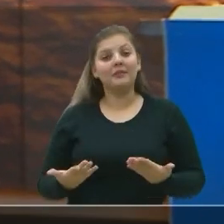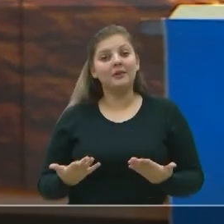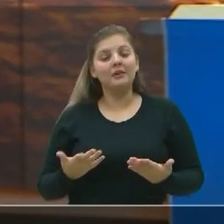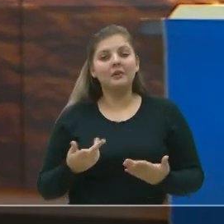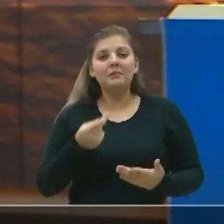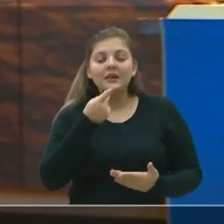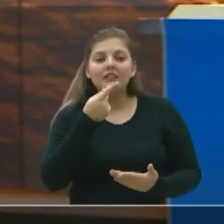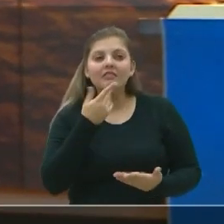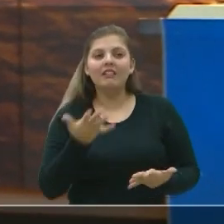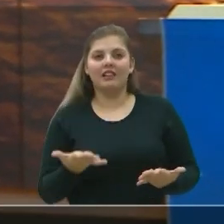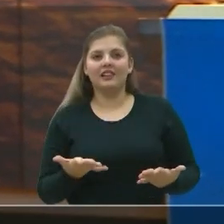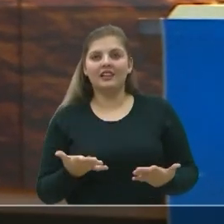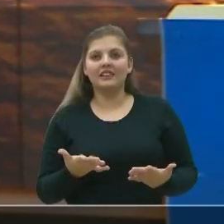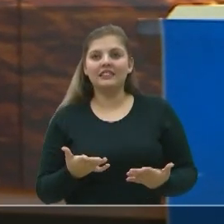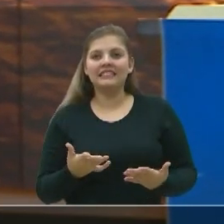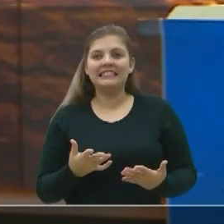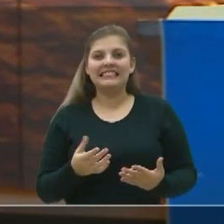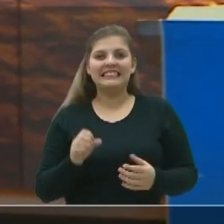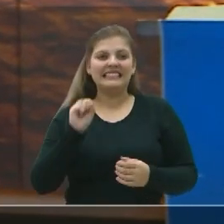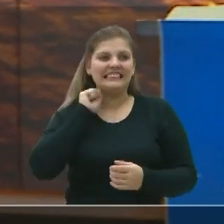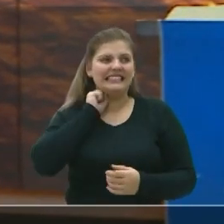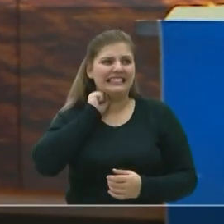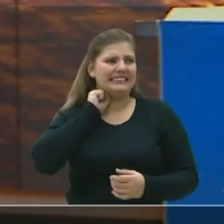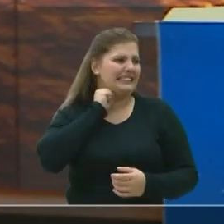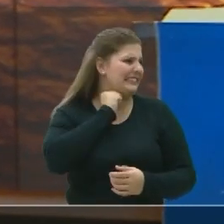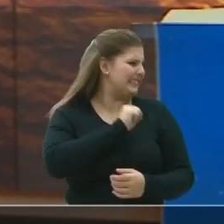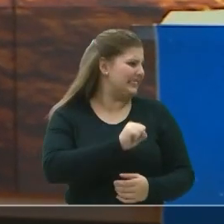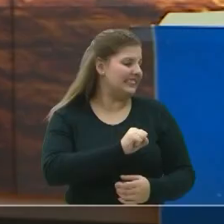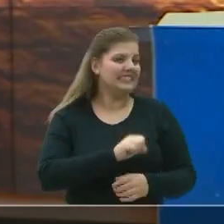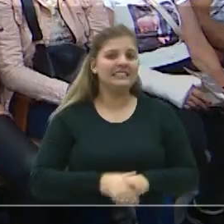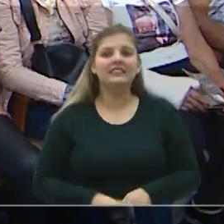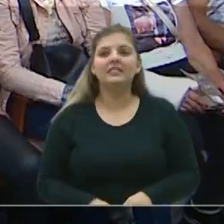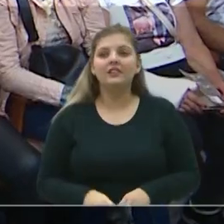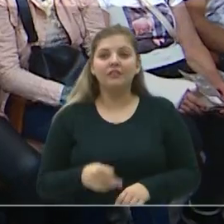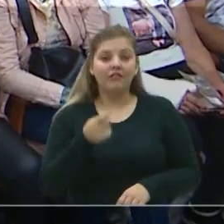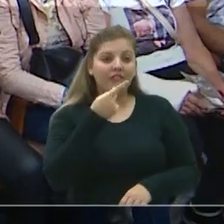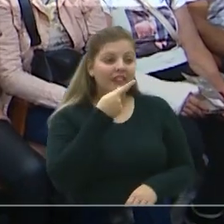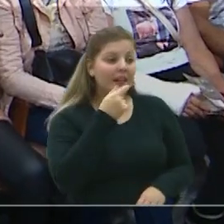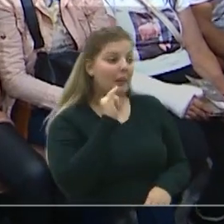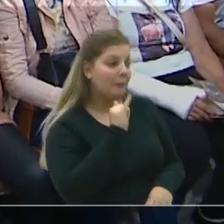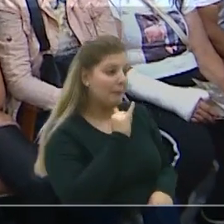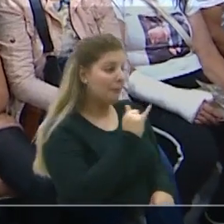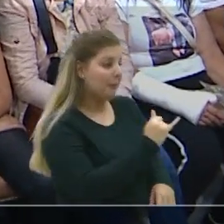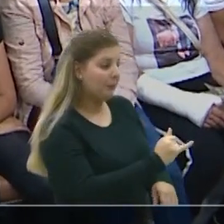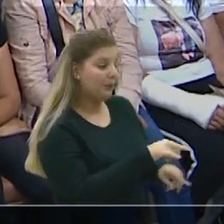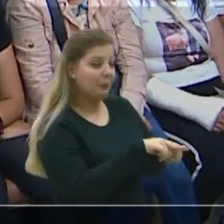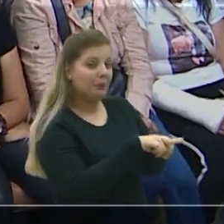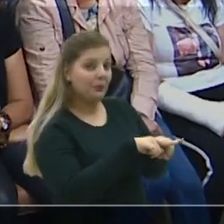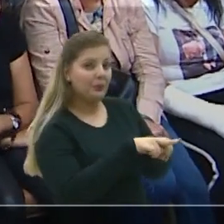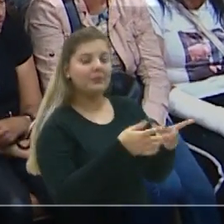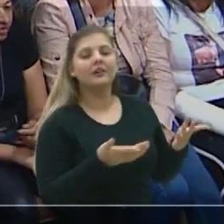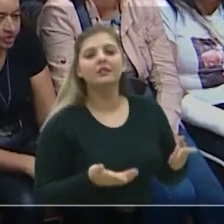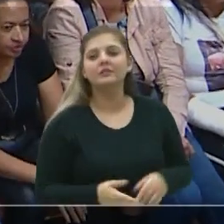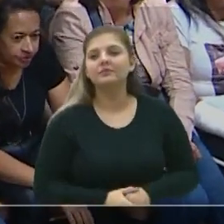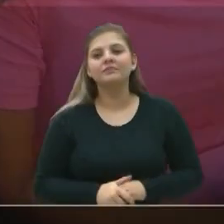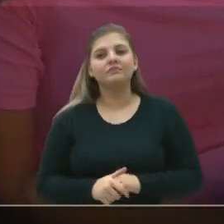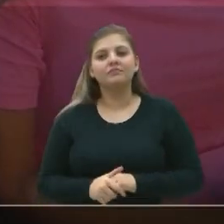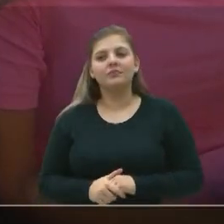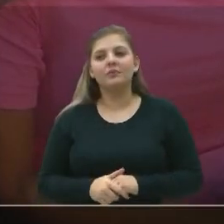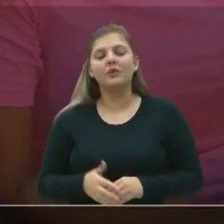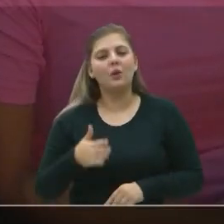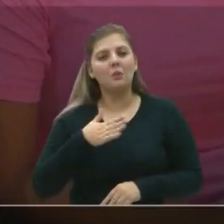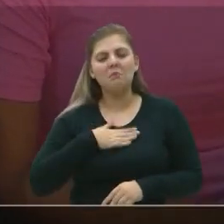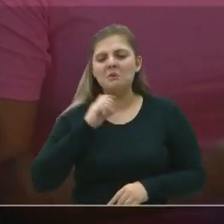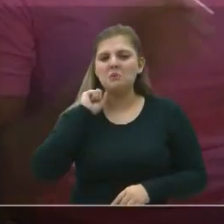Quer torcer o pescoço do pregador que fica falando, fala para o irmão do lado. Eu não ligo não, não vai torcer o meu